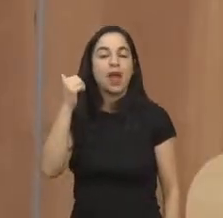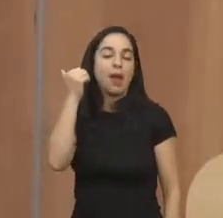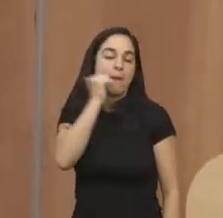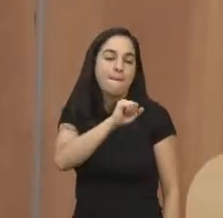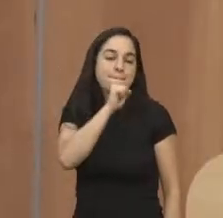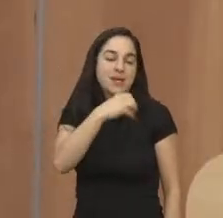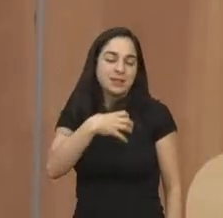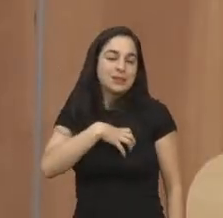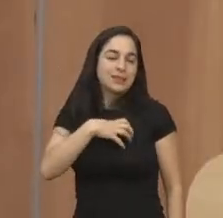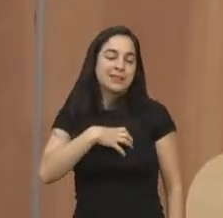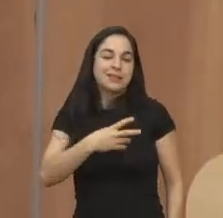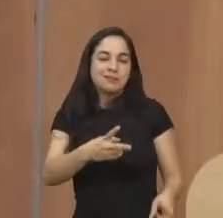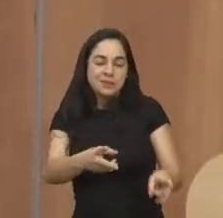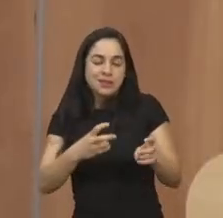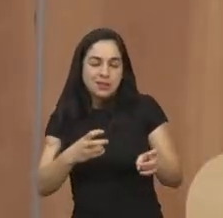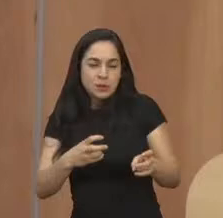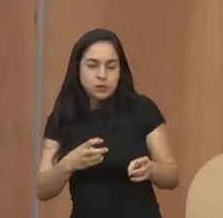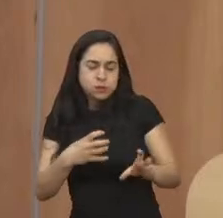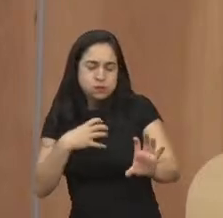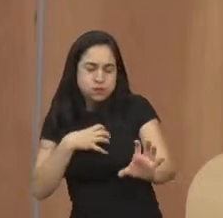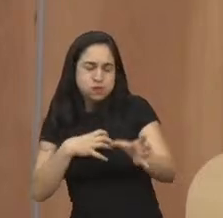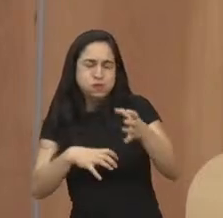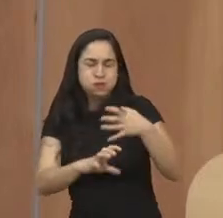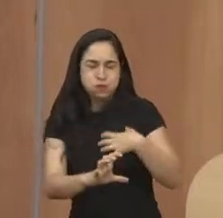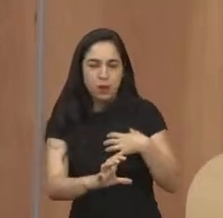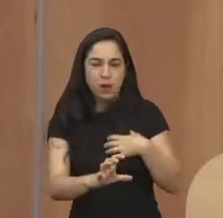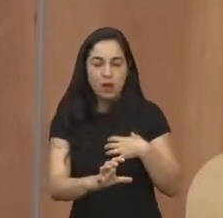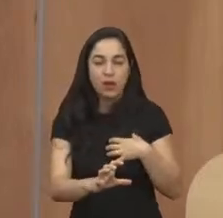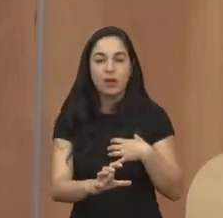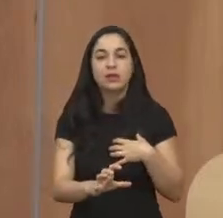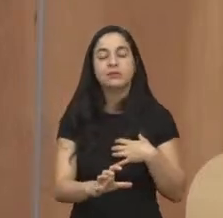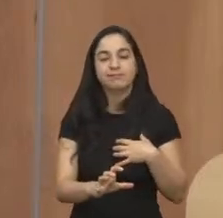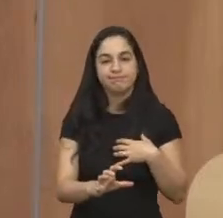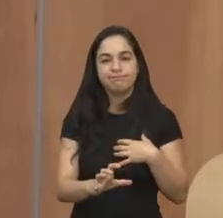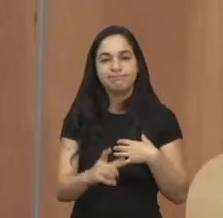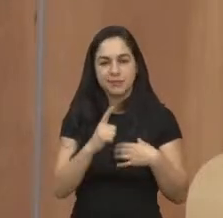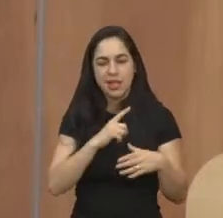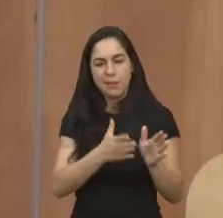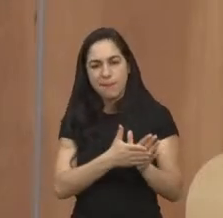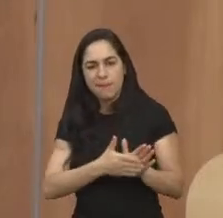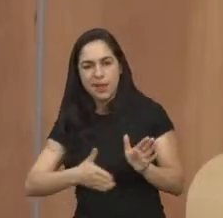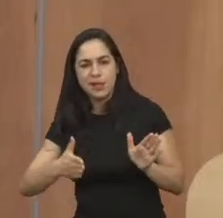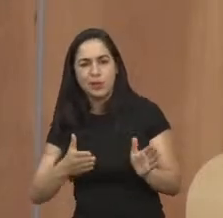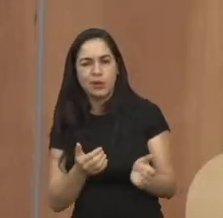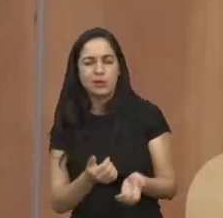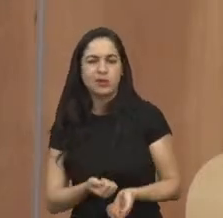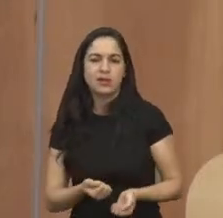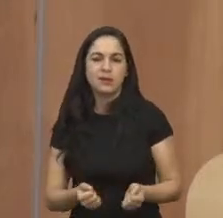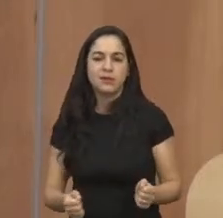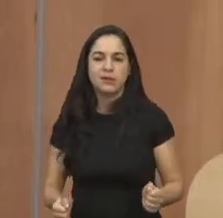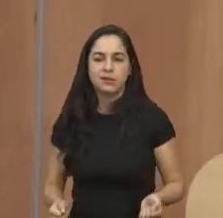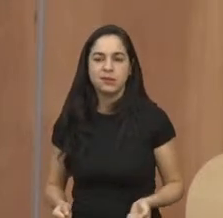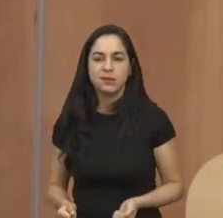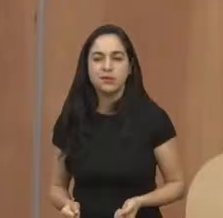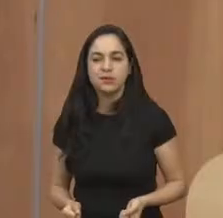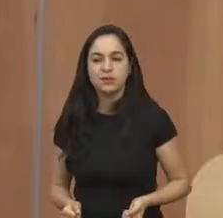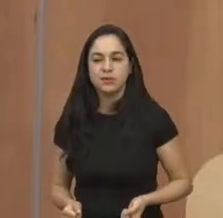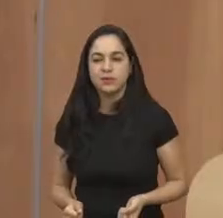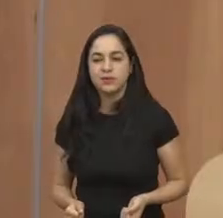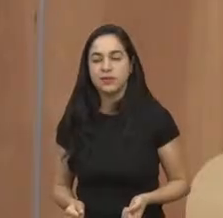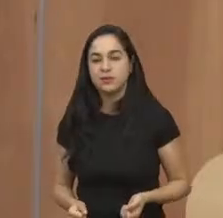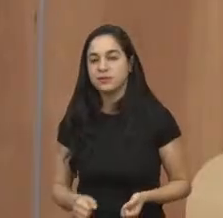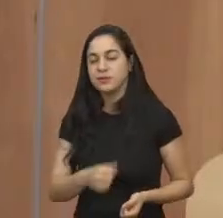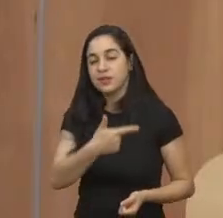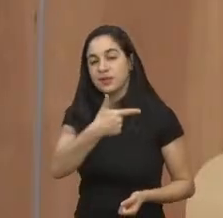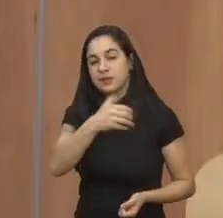possa ressignificar aquela situação. Porque a mãe que gestou a criança, se foi 8 semanas, 12 semanas, 20 semanas